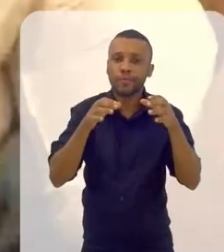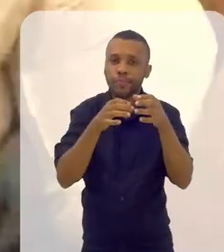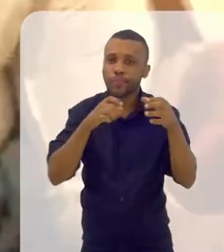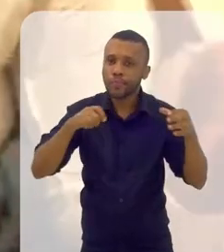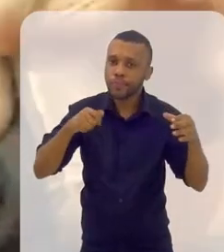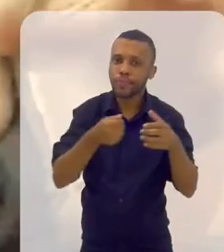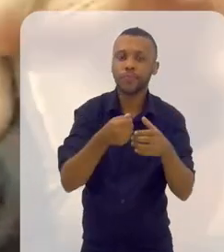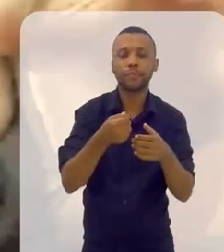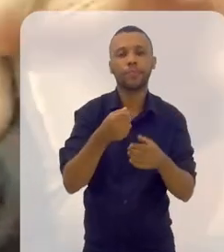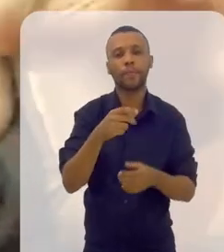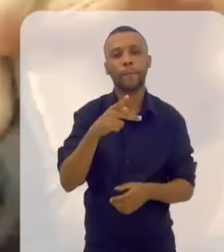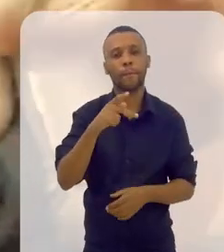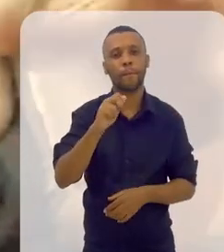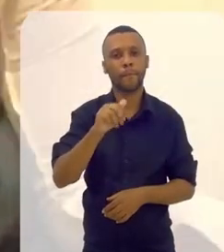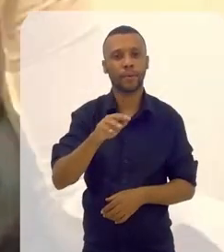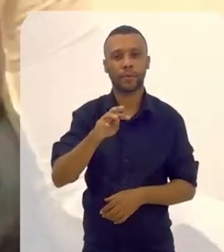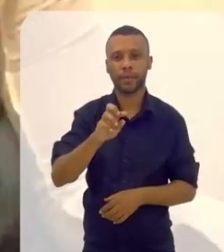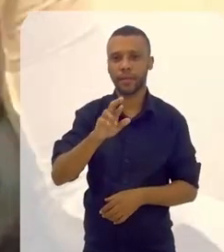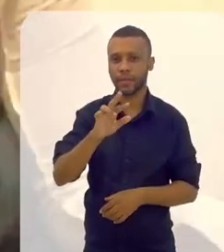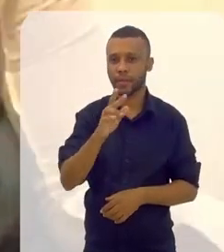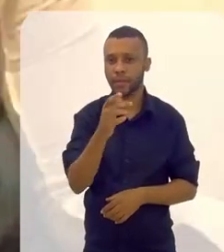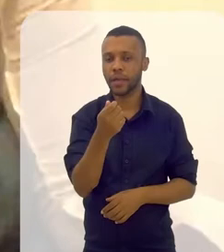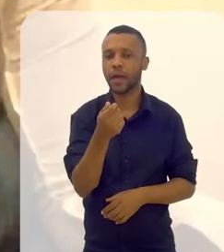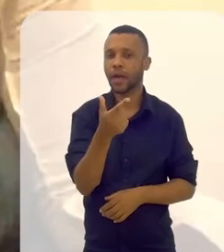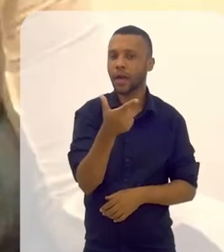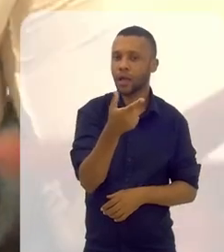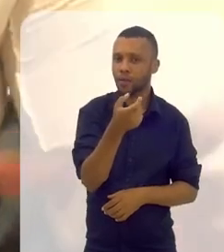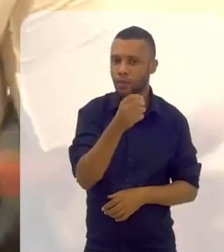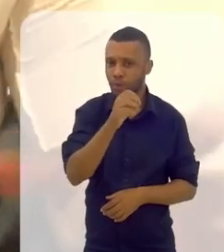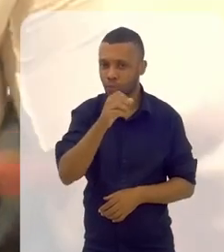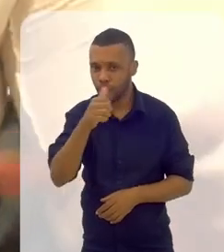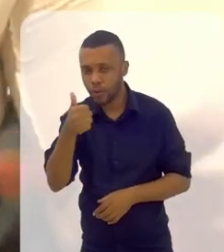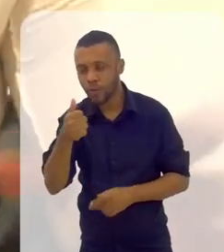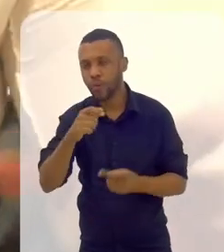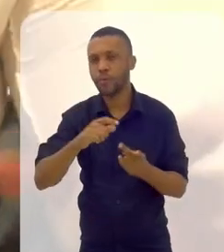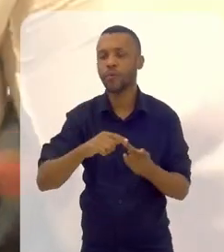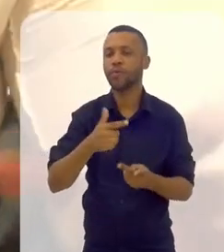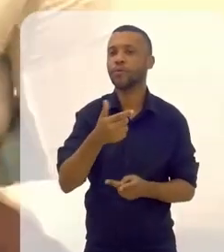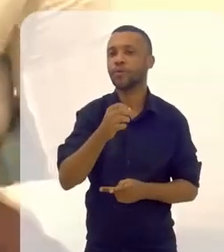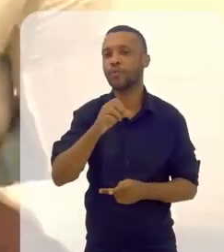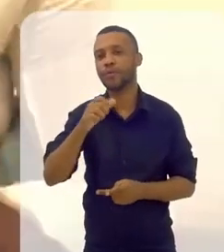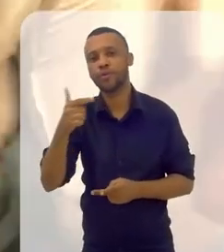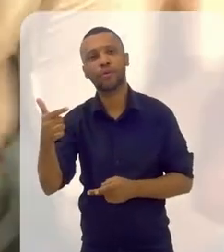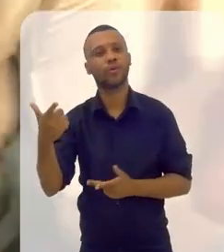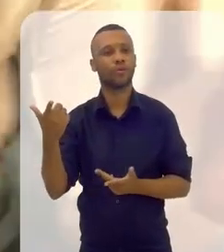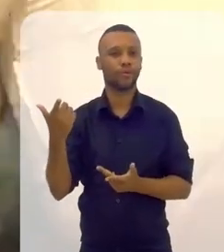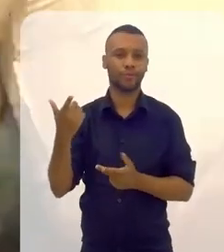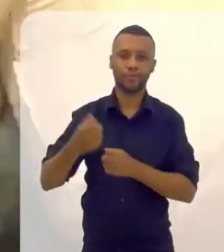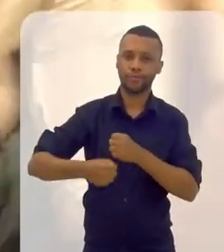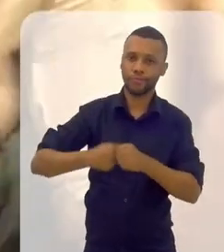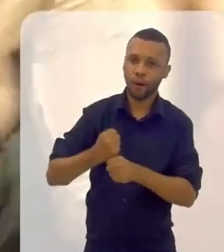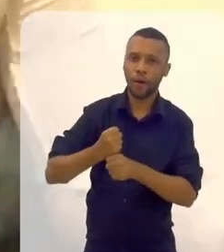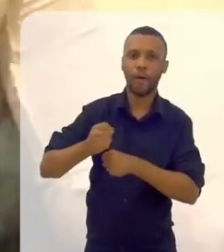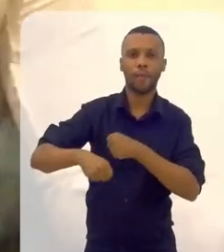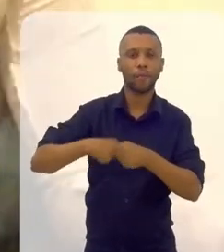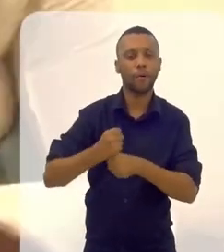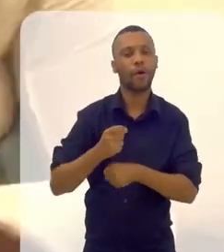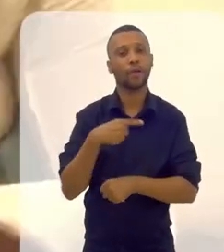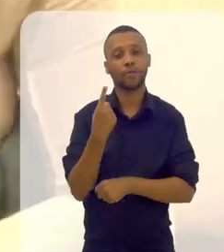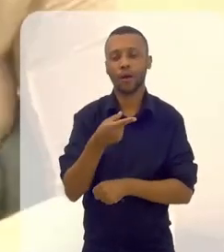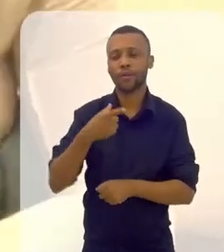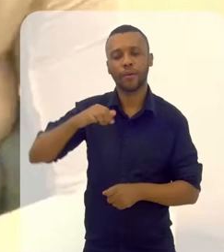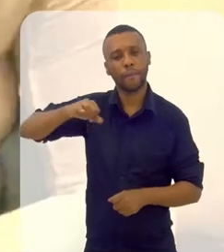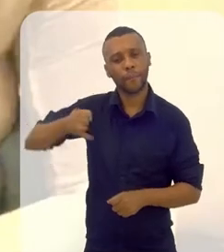ano. Então era Panterinha 2001, Panterinha 2000, não sei o quê. E aí a gente lá, a criancinha, ia